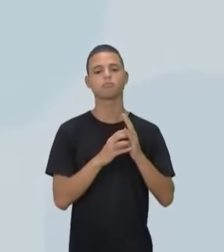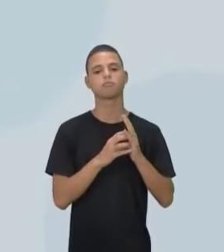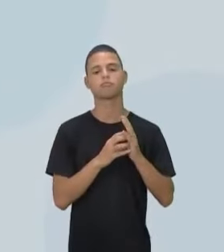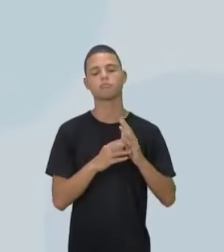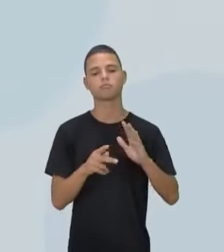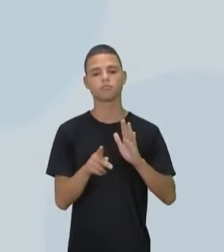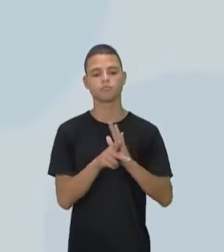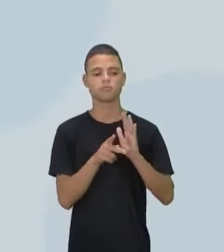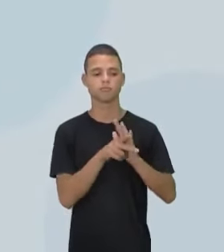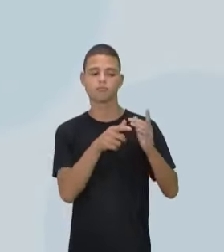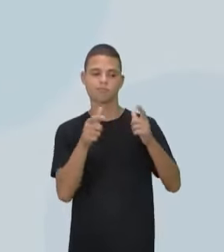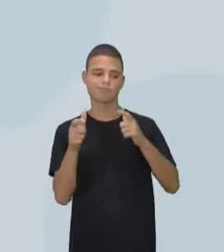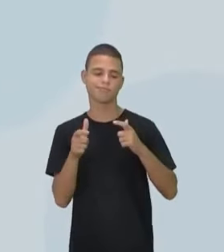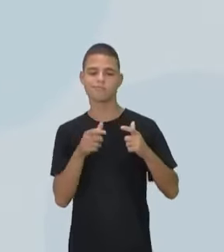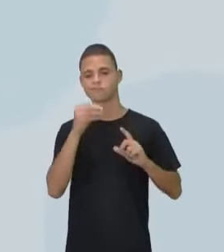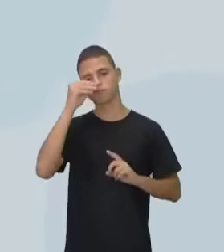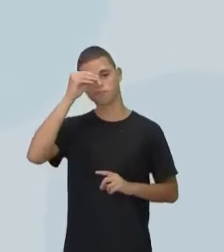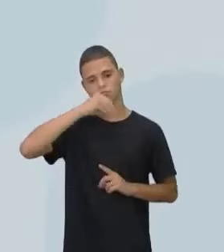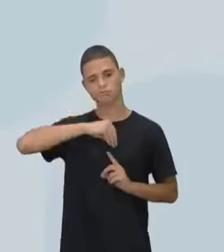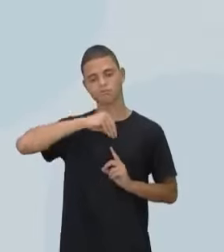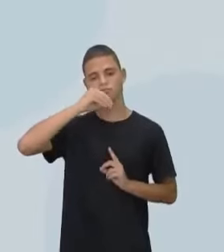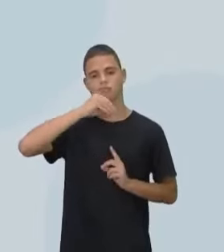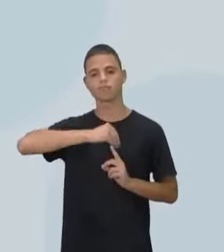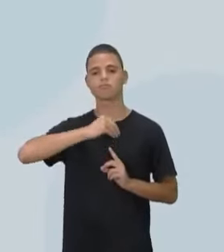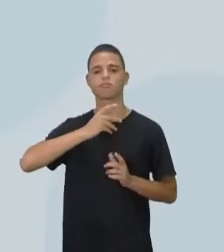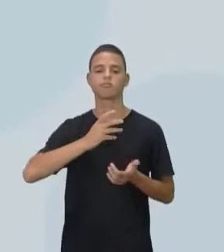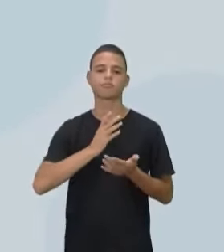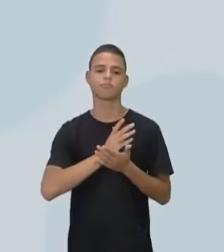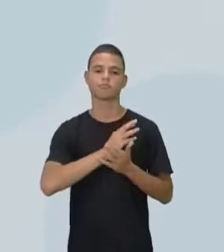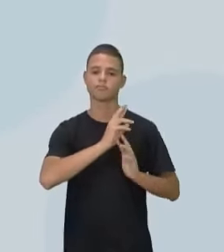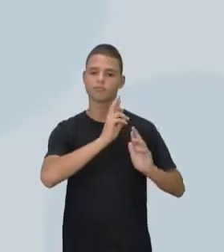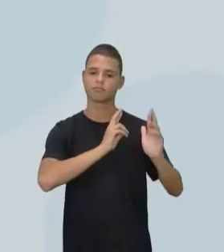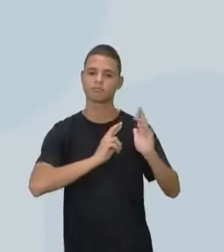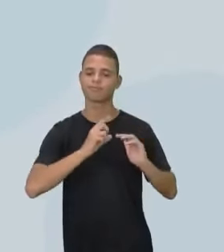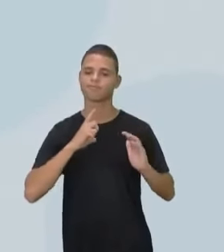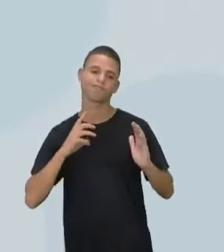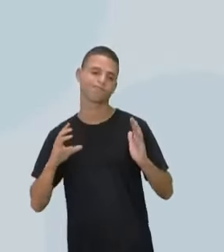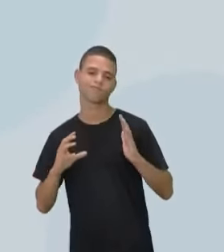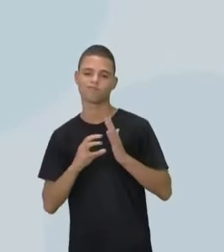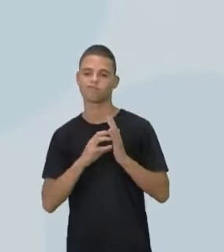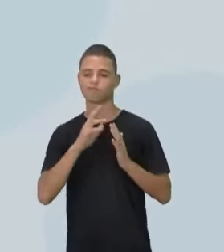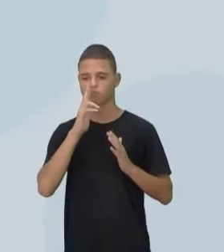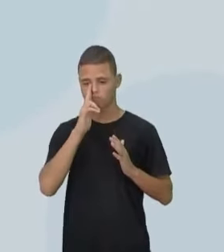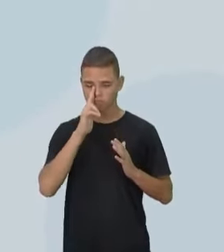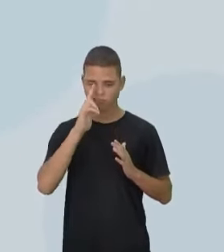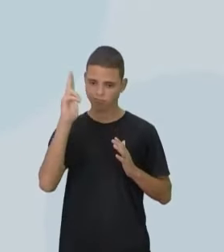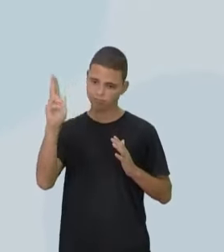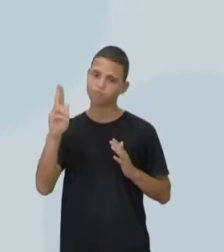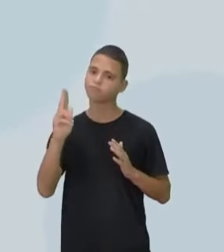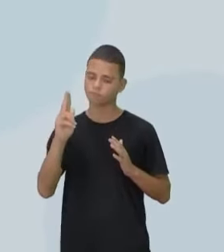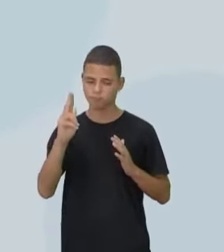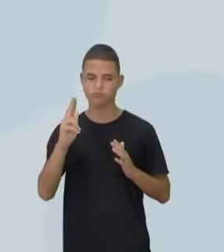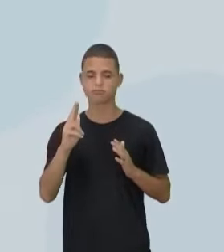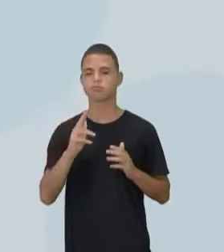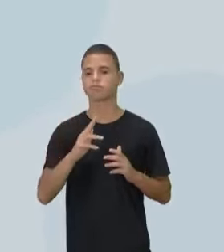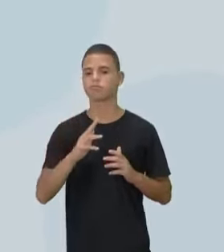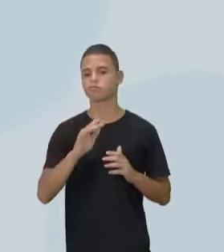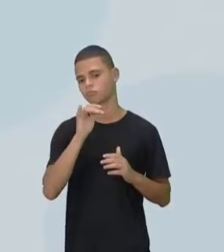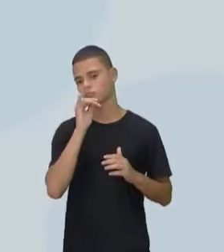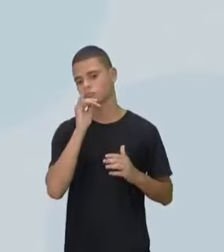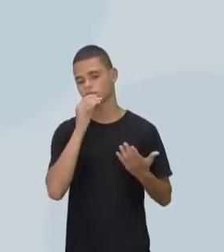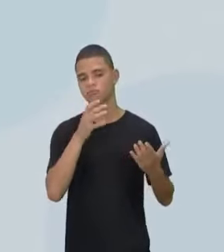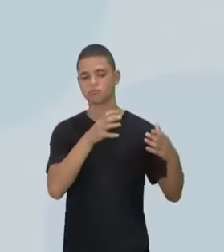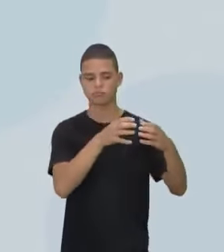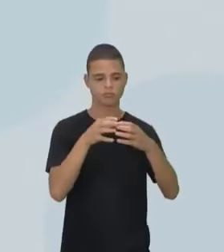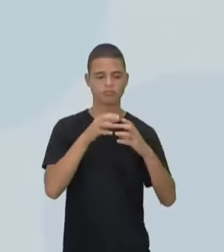vulnerável. E esse resultado ele tem que causar uma grave perturbação do funcionamento de uma